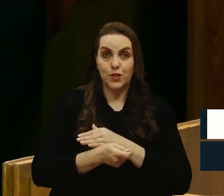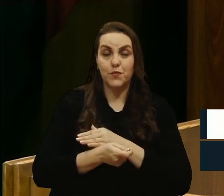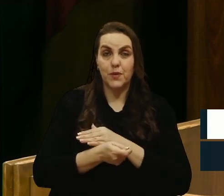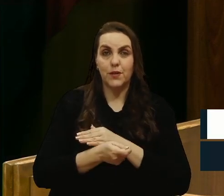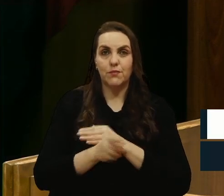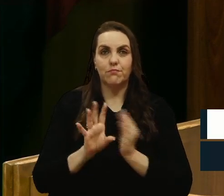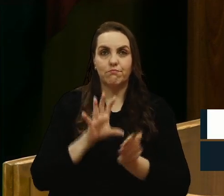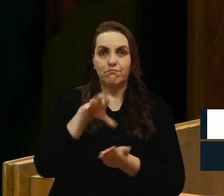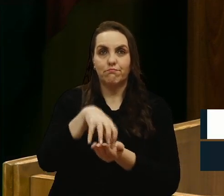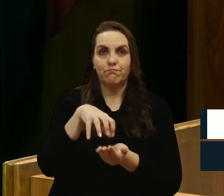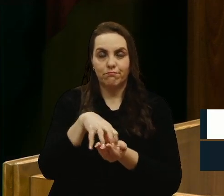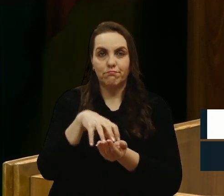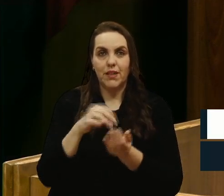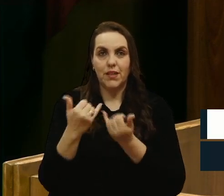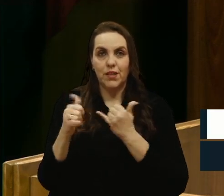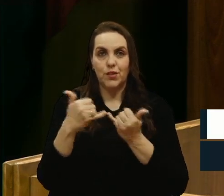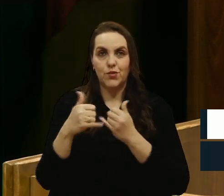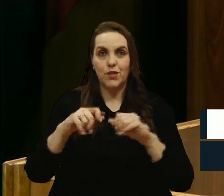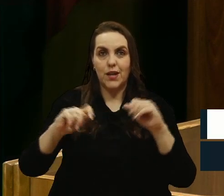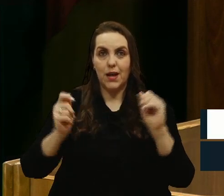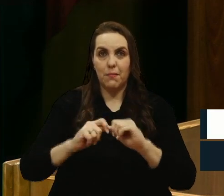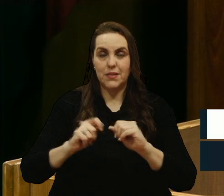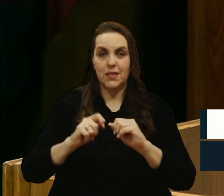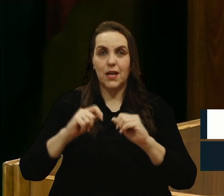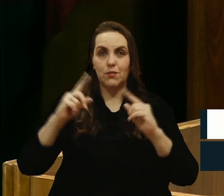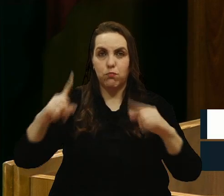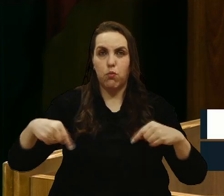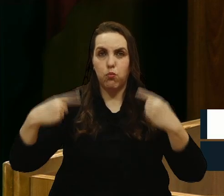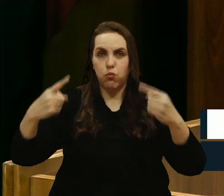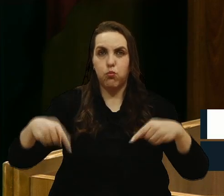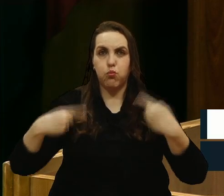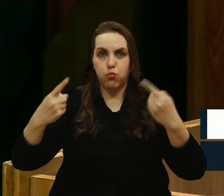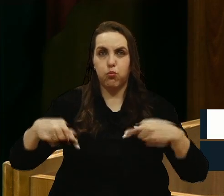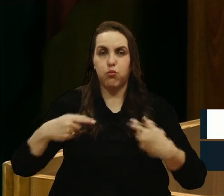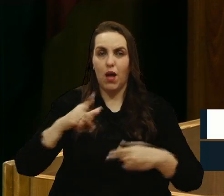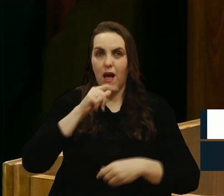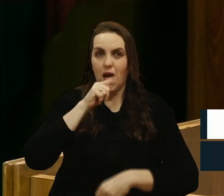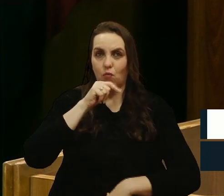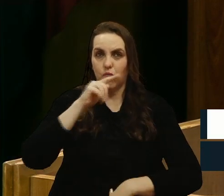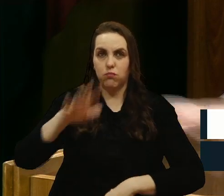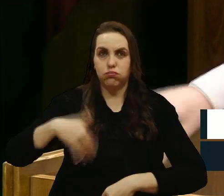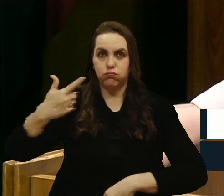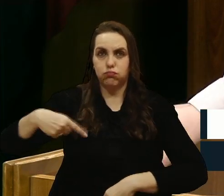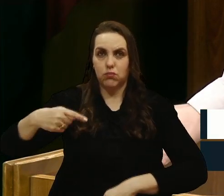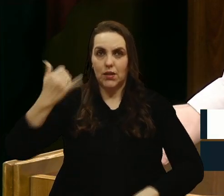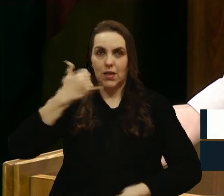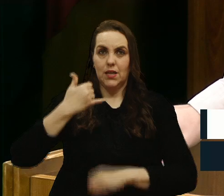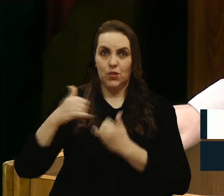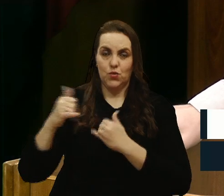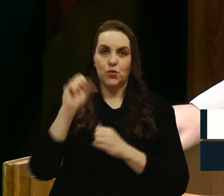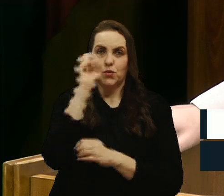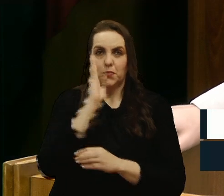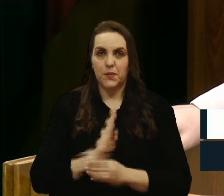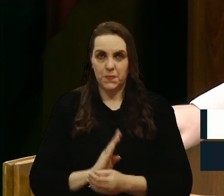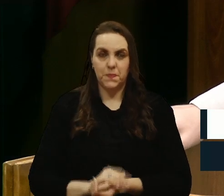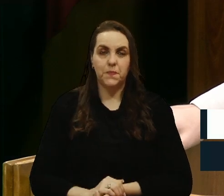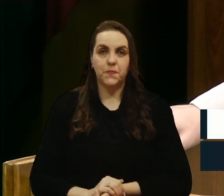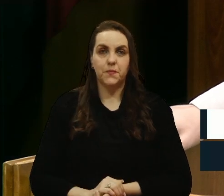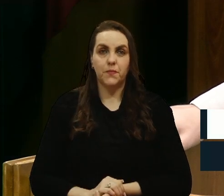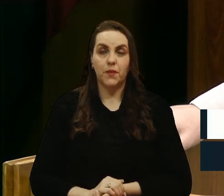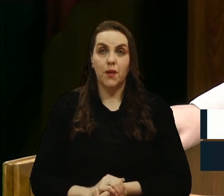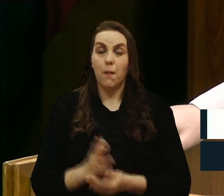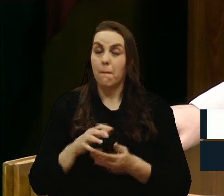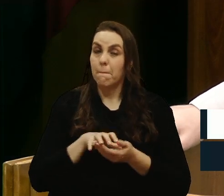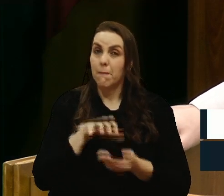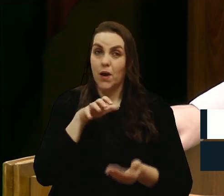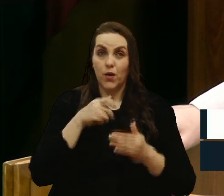setor energético e capacidade hidrológica do Brasil. Primeira questão. O maior